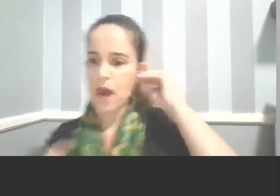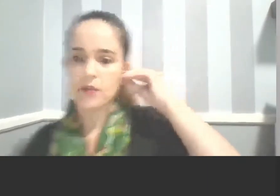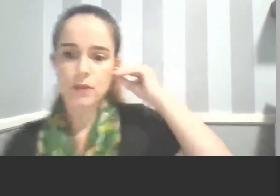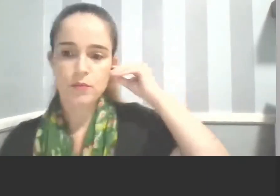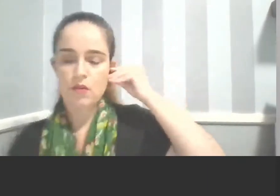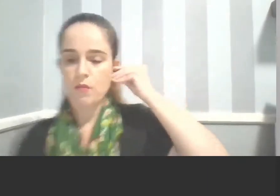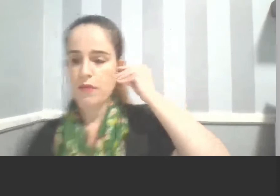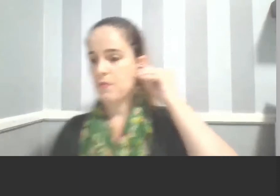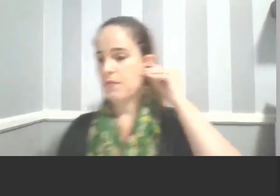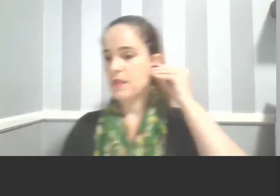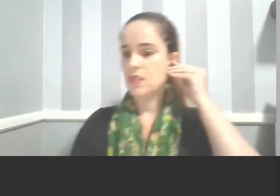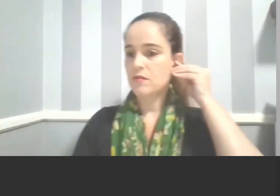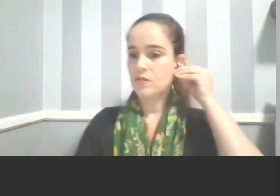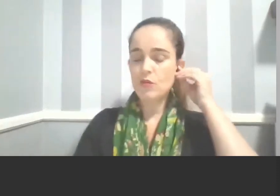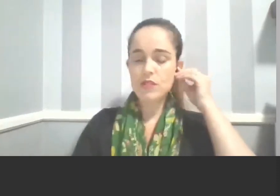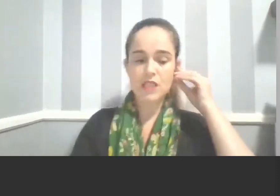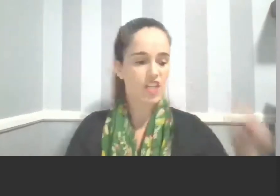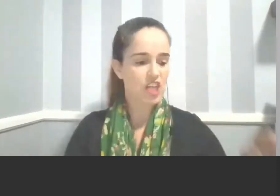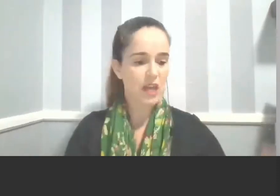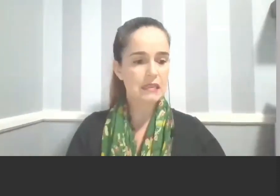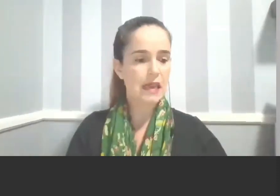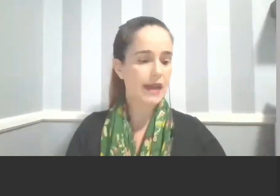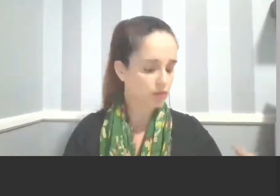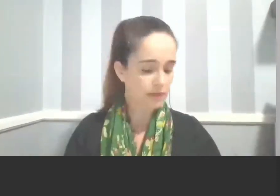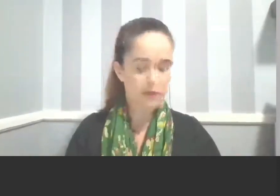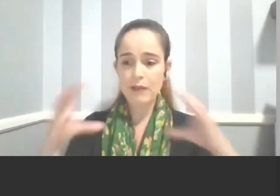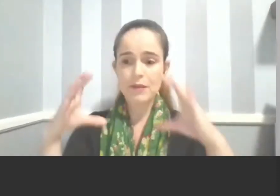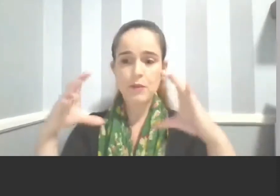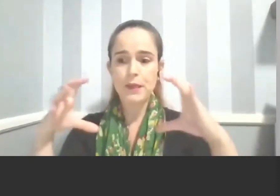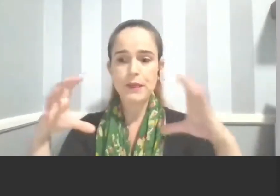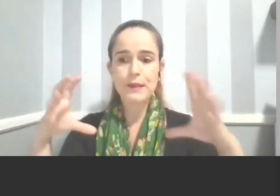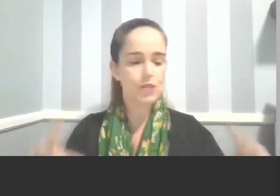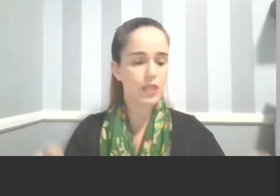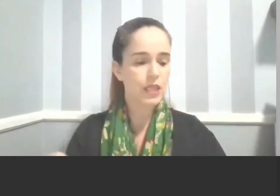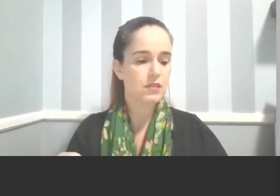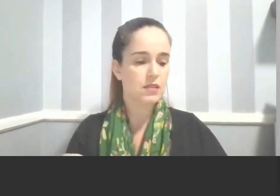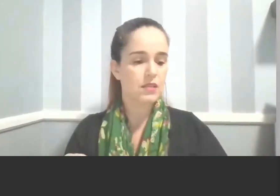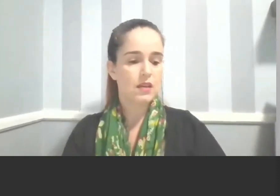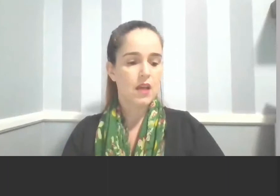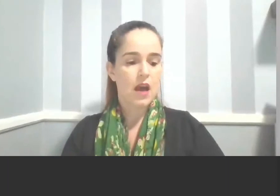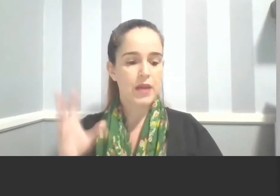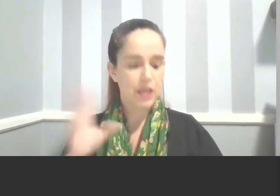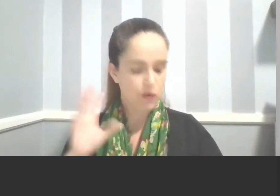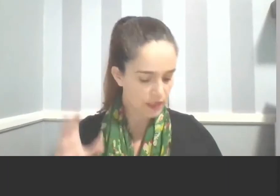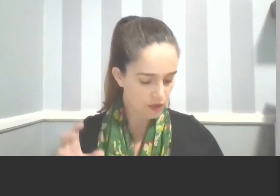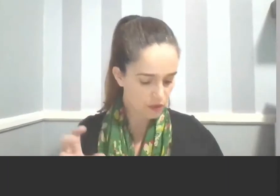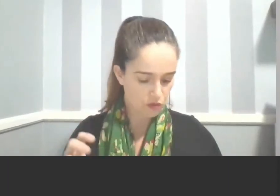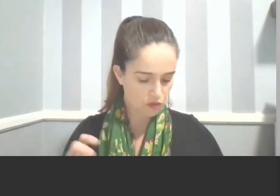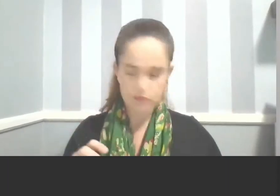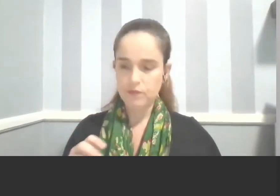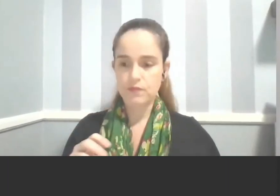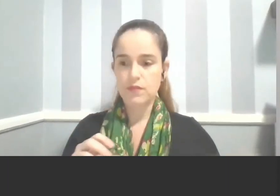procurei um quadro para poder comprar, mas não estou conseguindo achar na cidade. Só tem um quadrinho pequenininho de criança. Amanhã eu vou